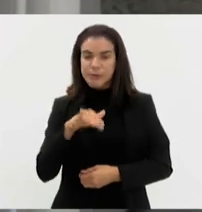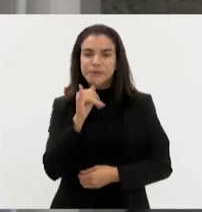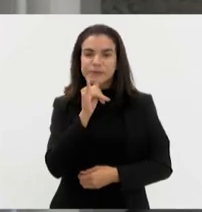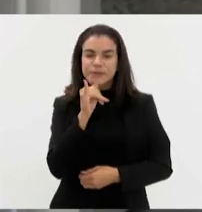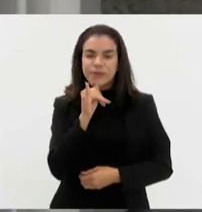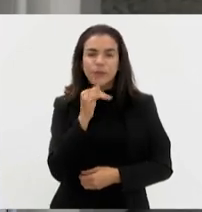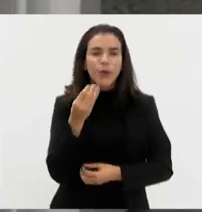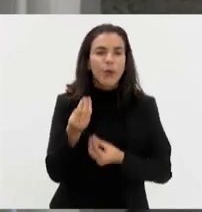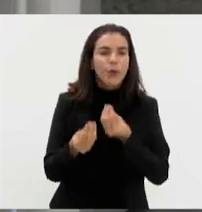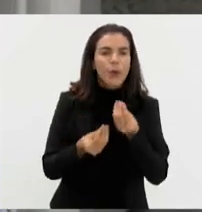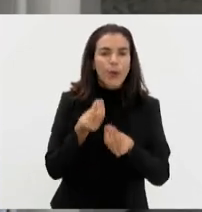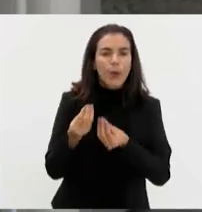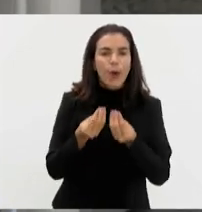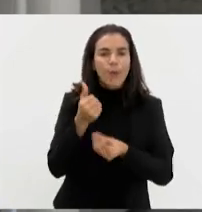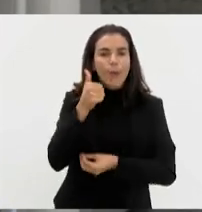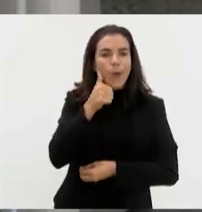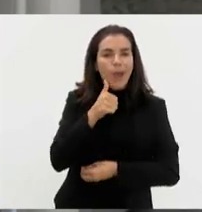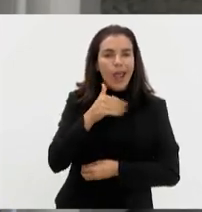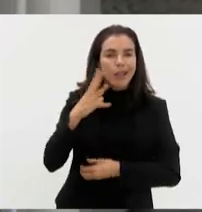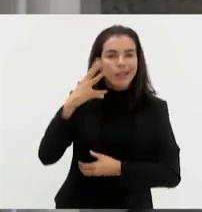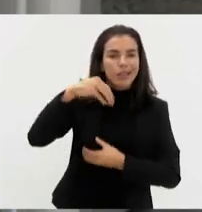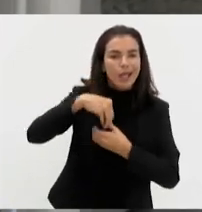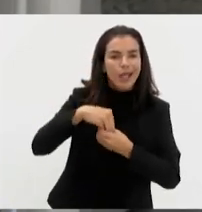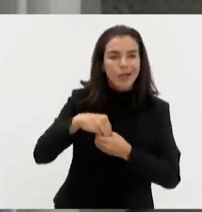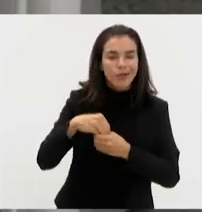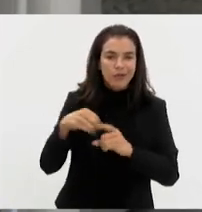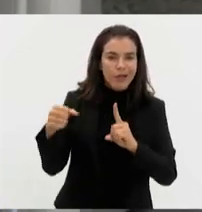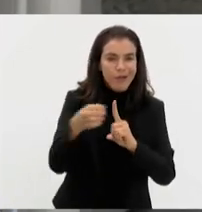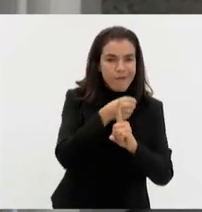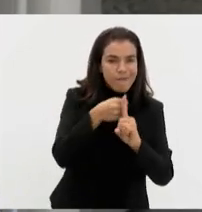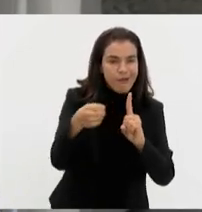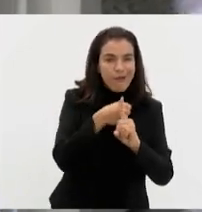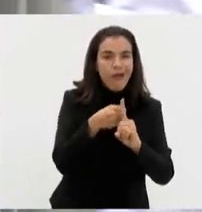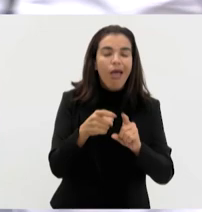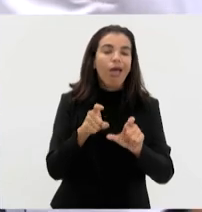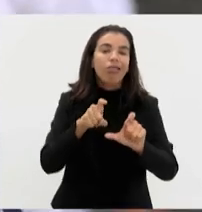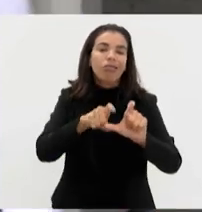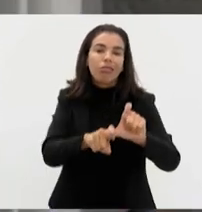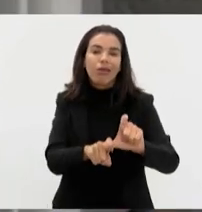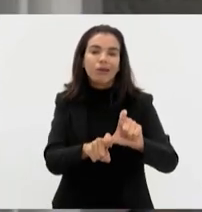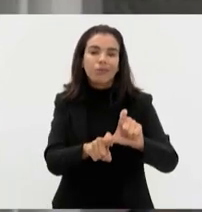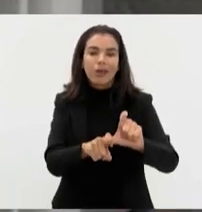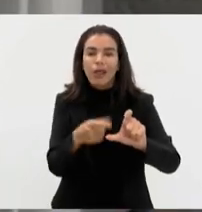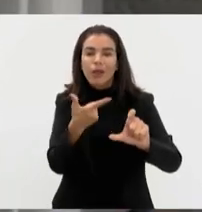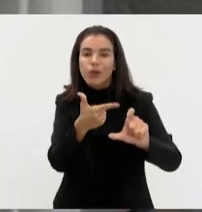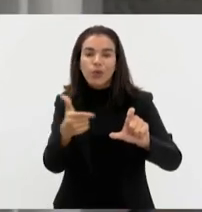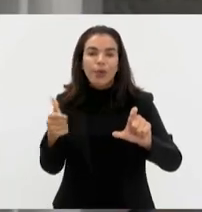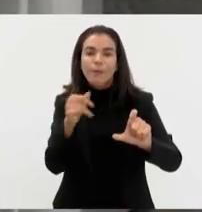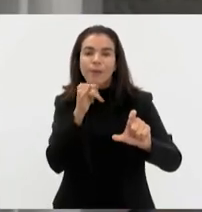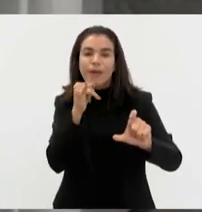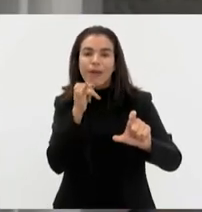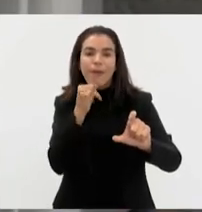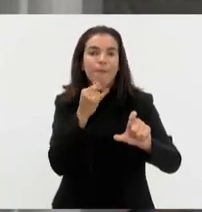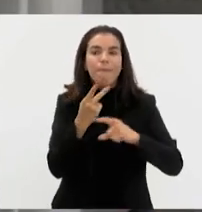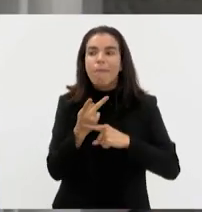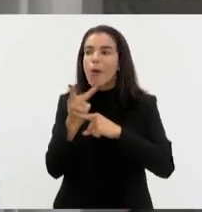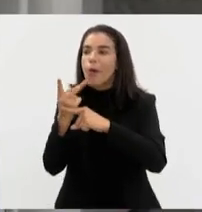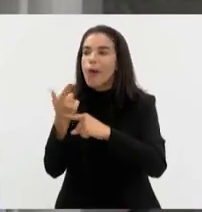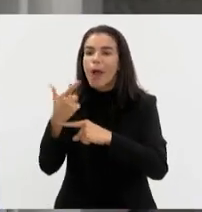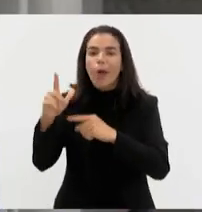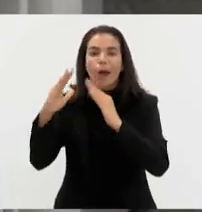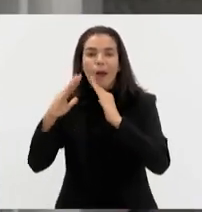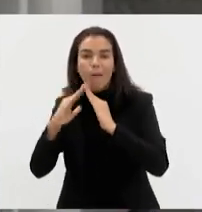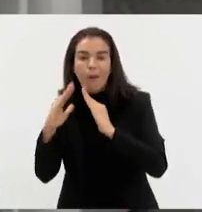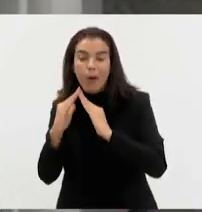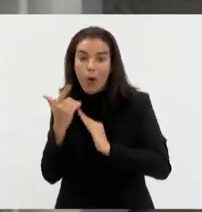mantém a mulher dentro da violência doméstica, muitas vezes, é a sua dependência, de não ter, por exemplo, para onde ir. Outra lei de